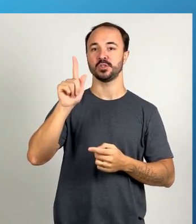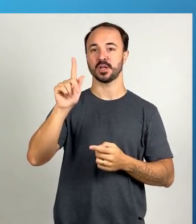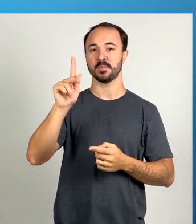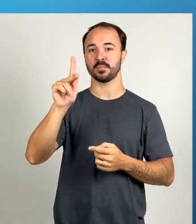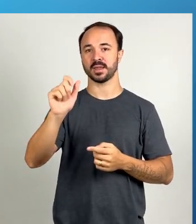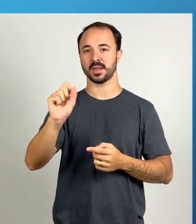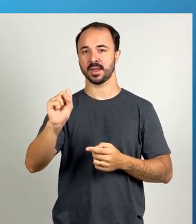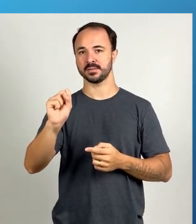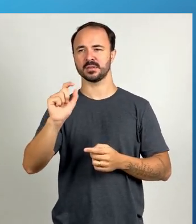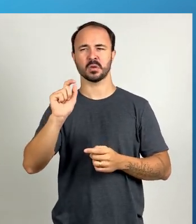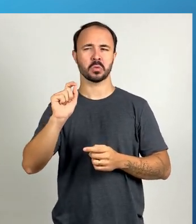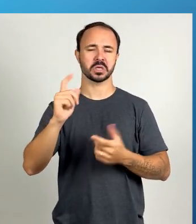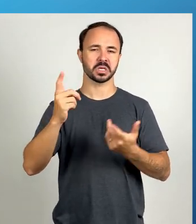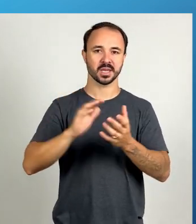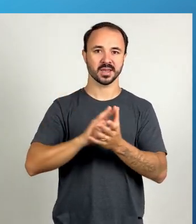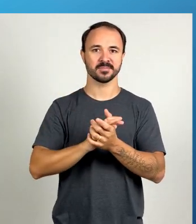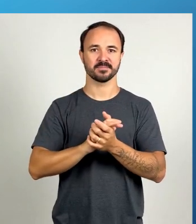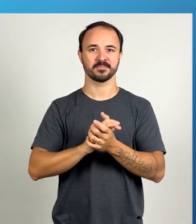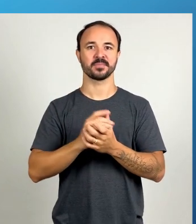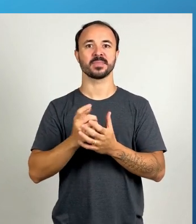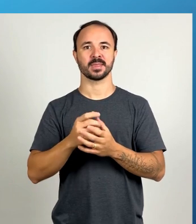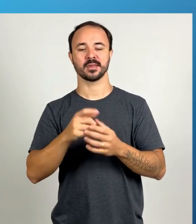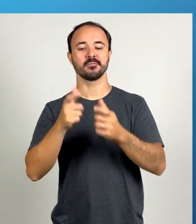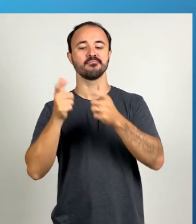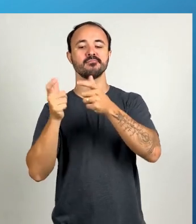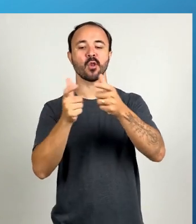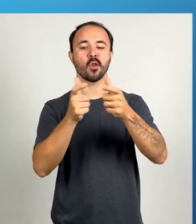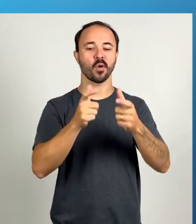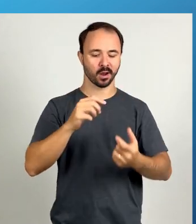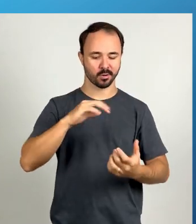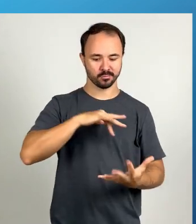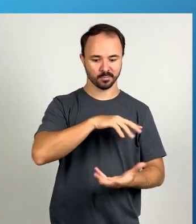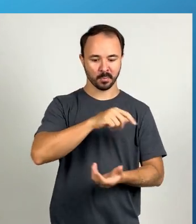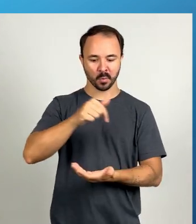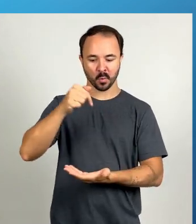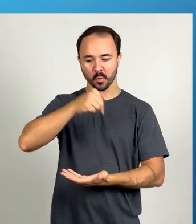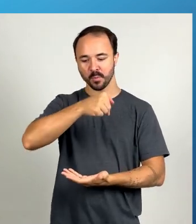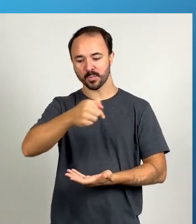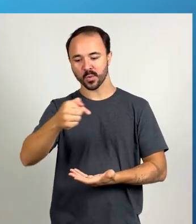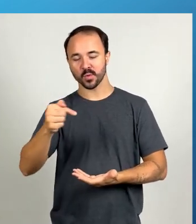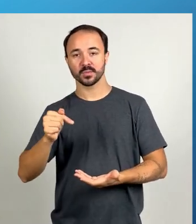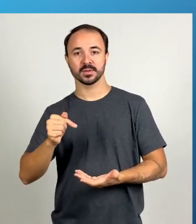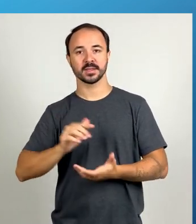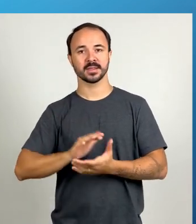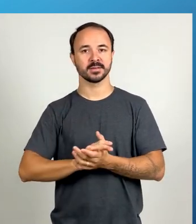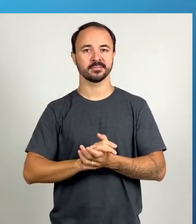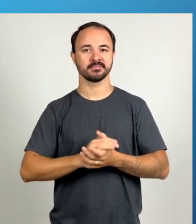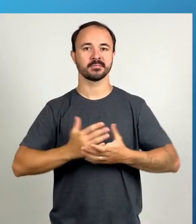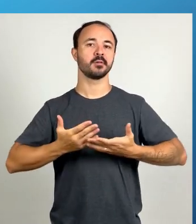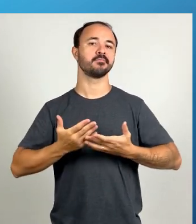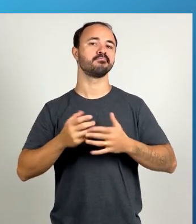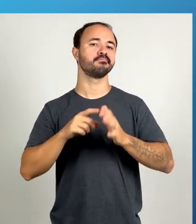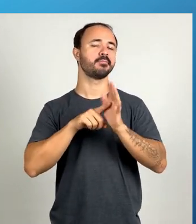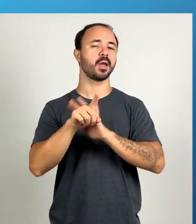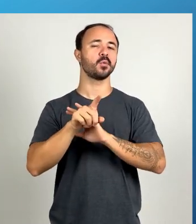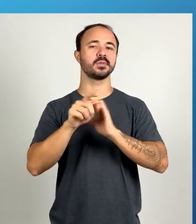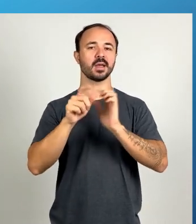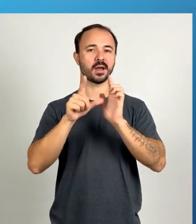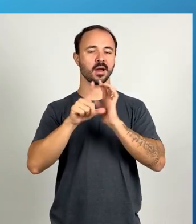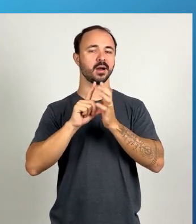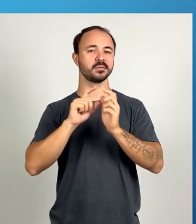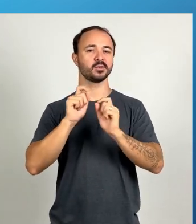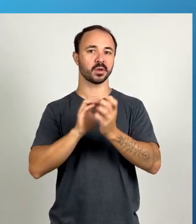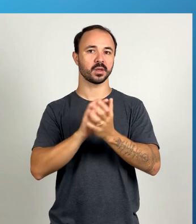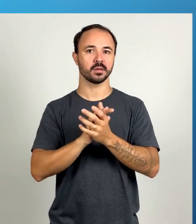Sistema de Posicionamento Global. Então a gente começa com o seguinte questionamento: o que são coordenadas